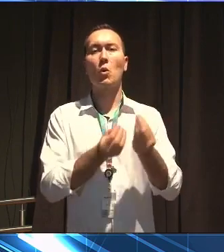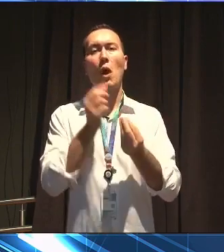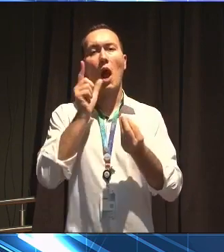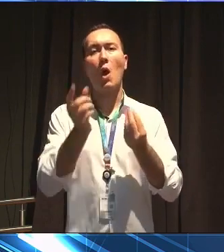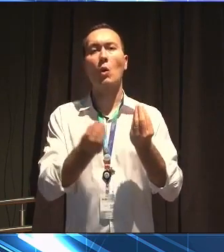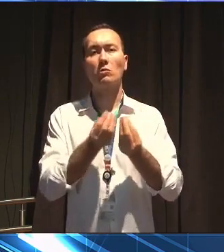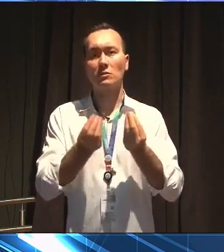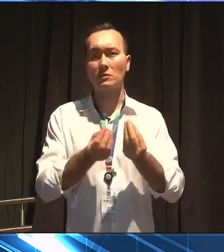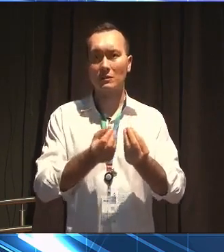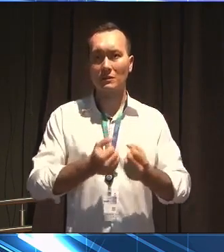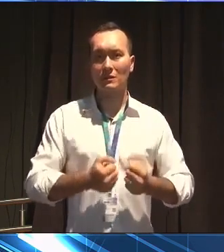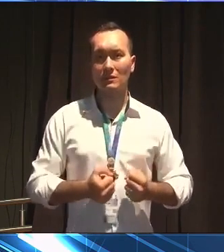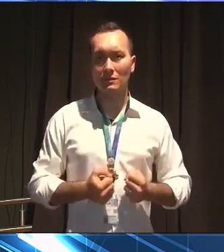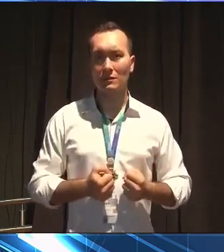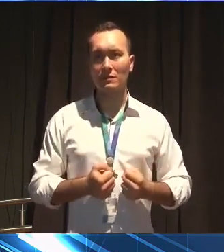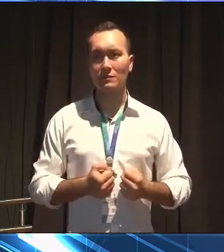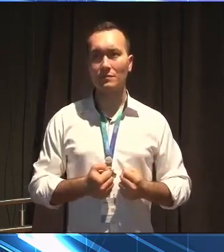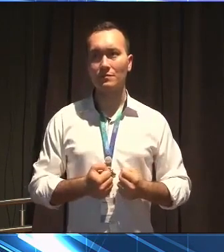nossa aplicação.